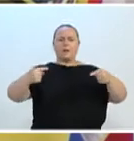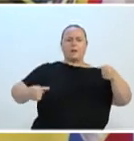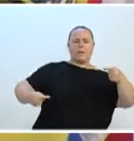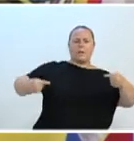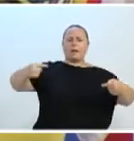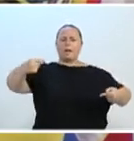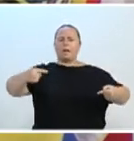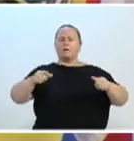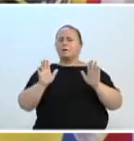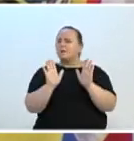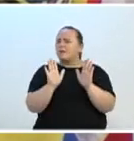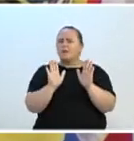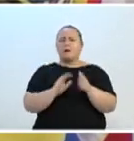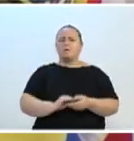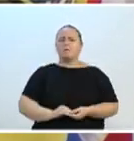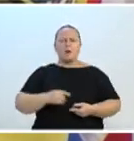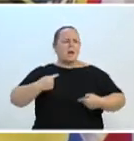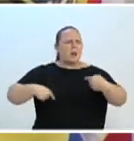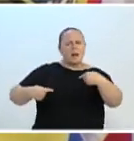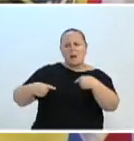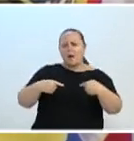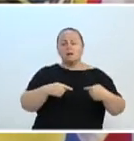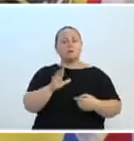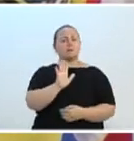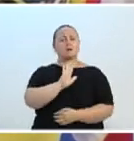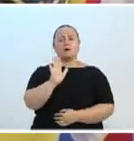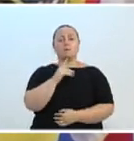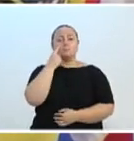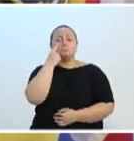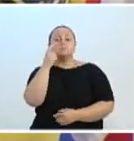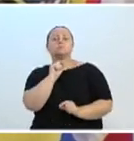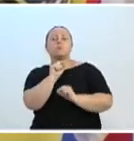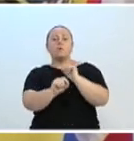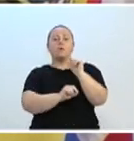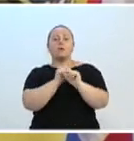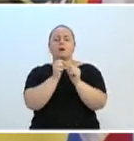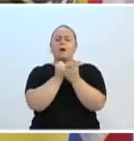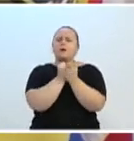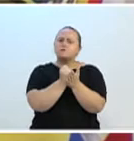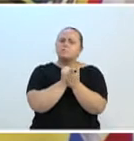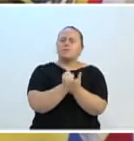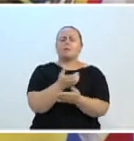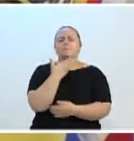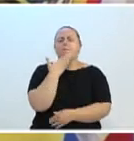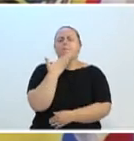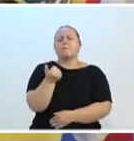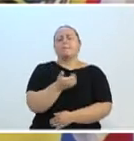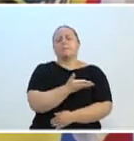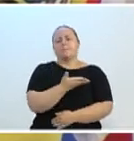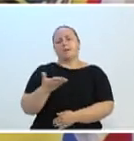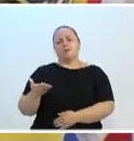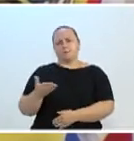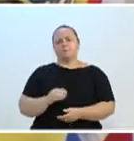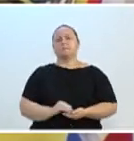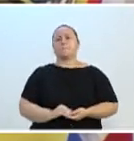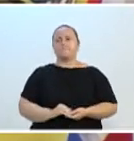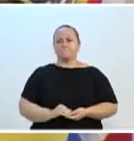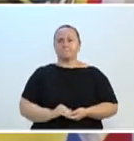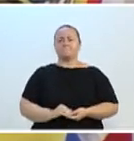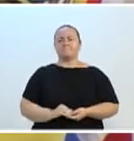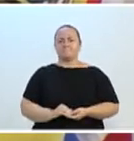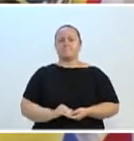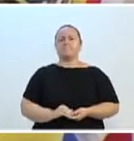parecida. O interesse aqui de cada um é fazer o melhor para a nossa cidade. O vereador Bruno Cunha foi um dos mentores dessa história,